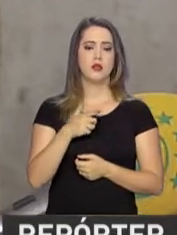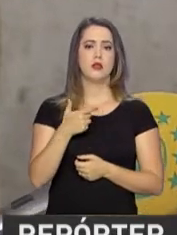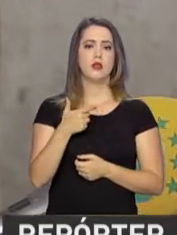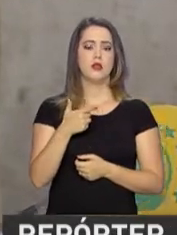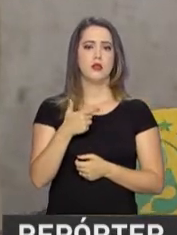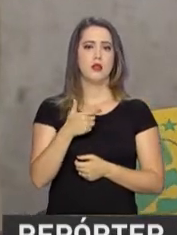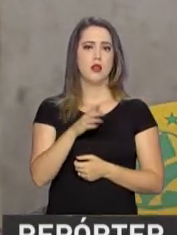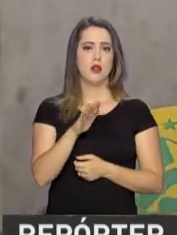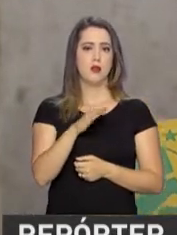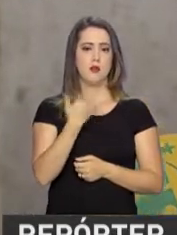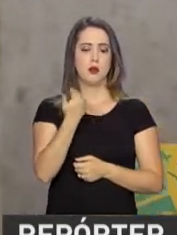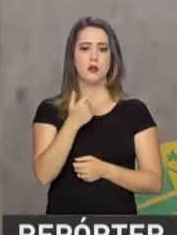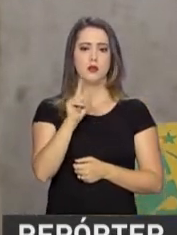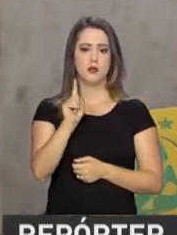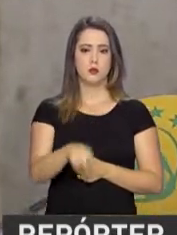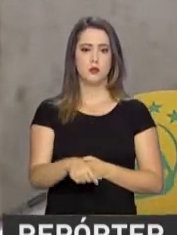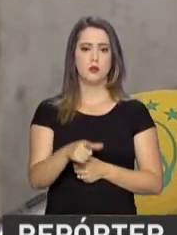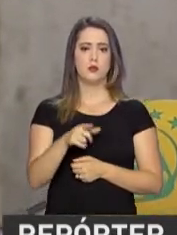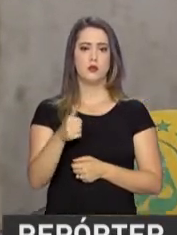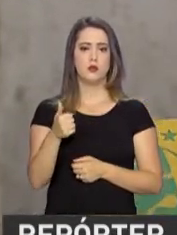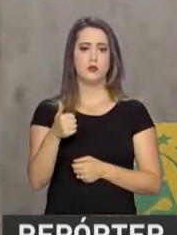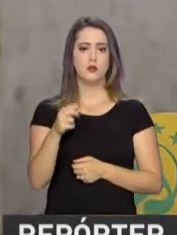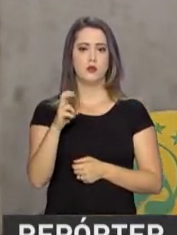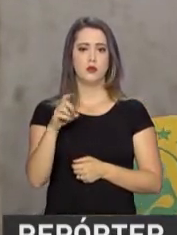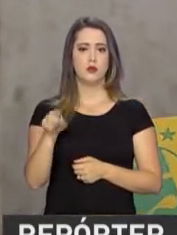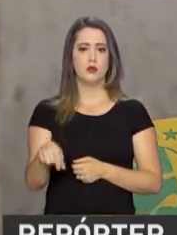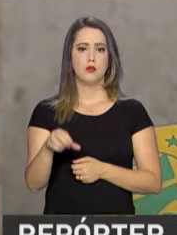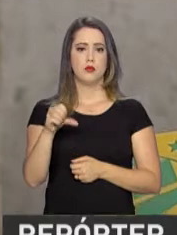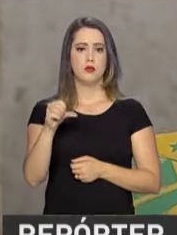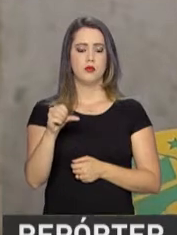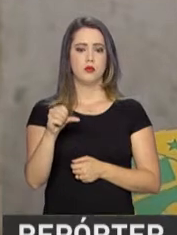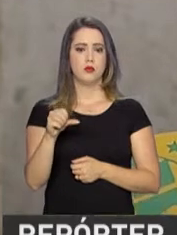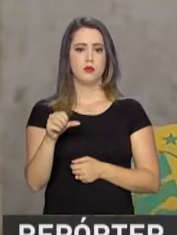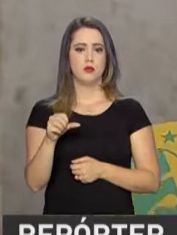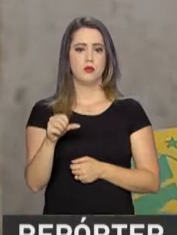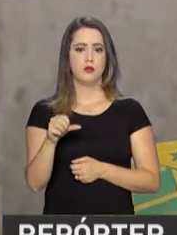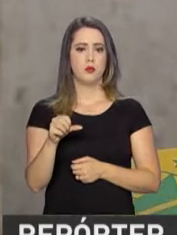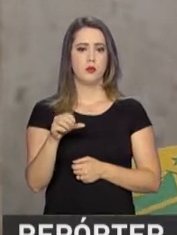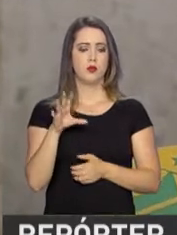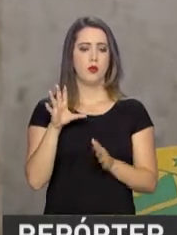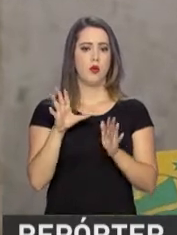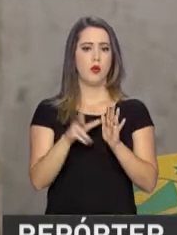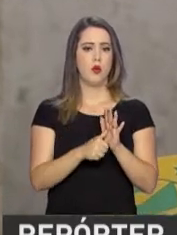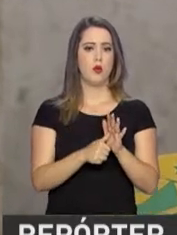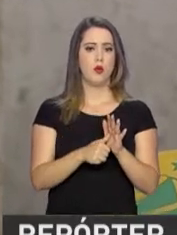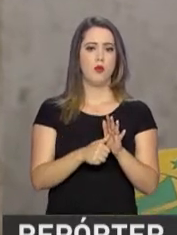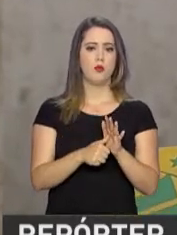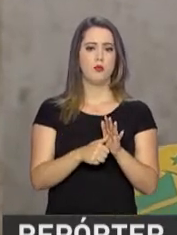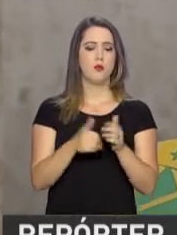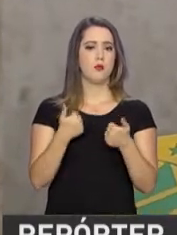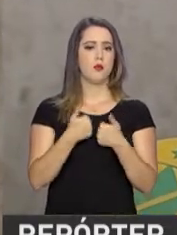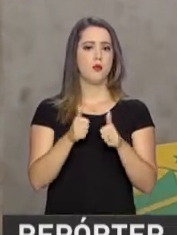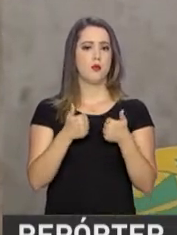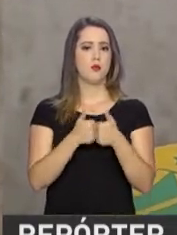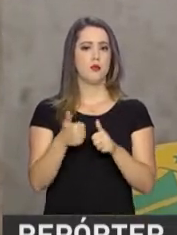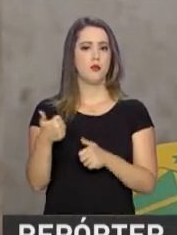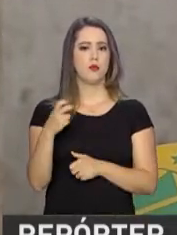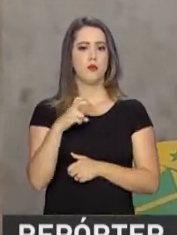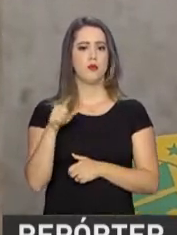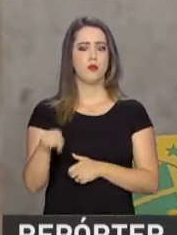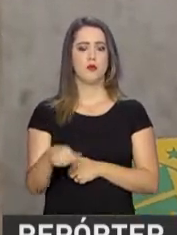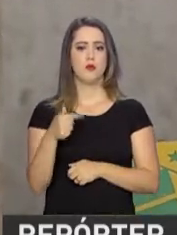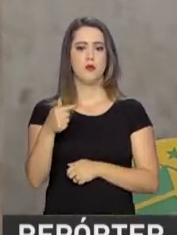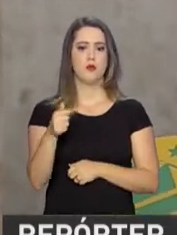importante tá houve uma queda de 15 5 ponto 9 e roubo de carga do mês para o outro de 15.7